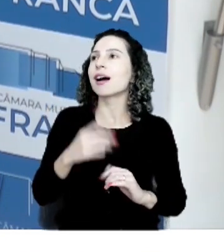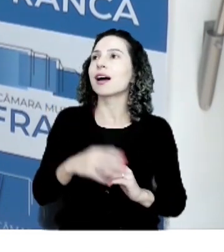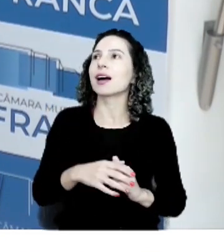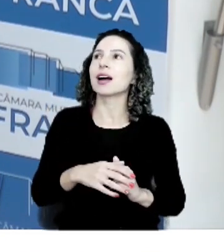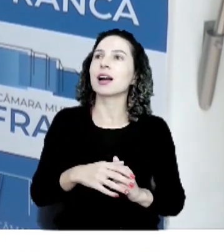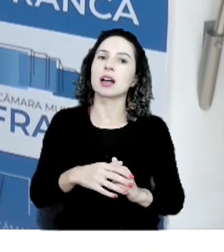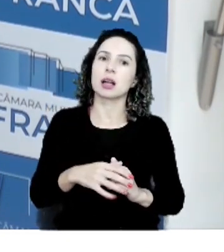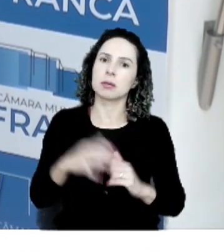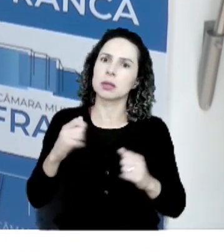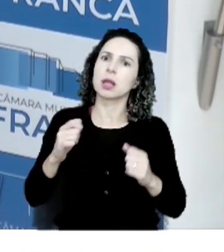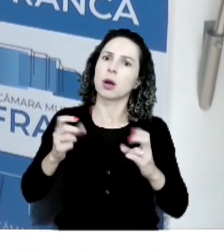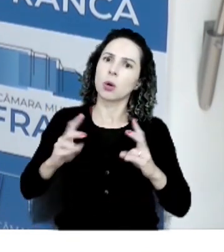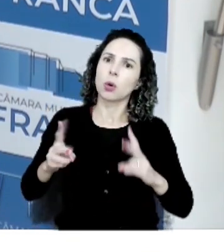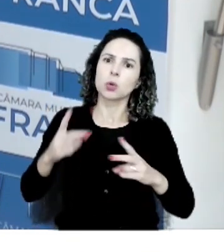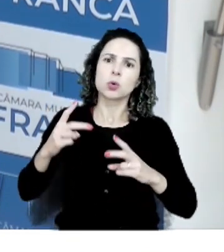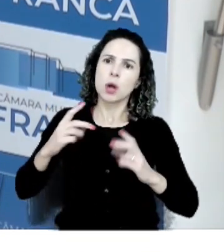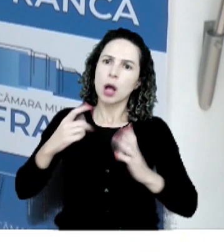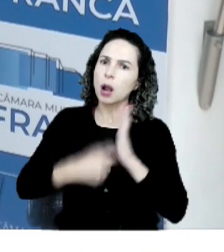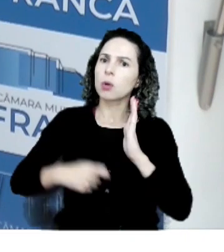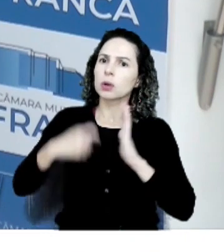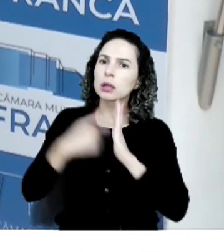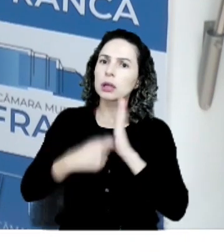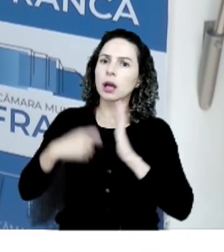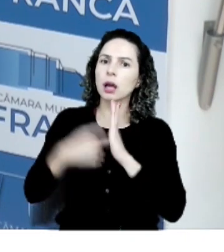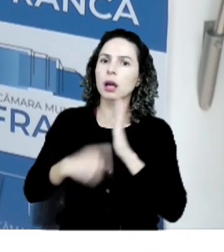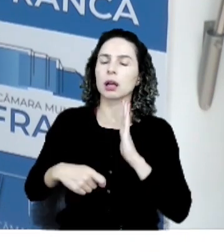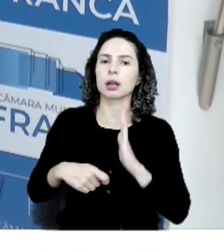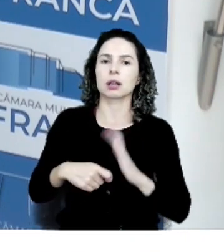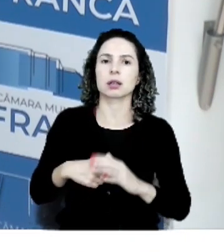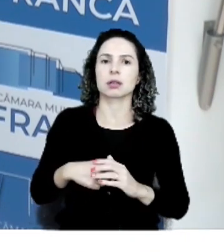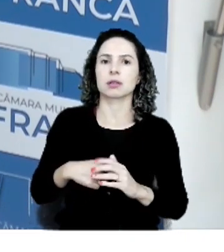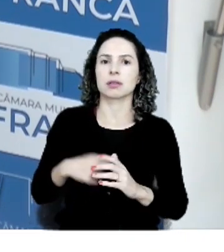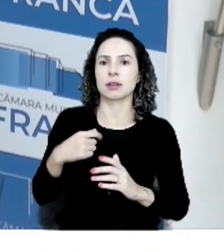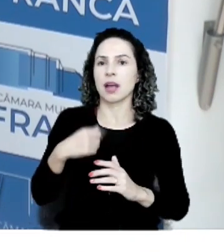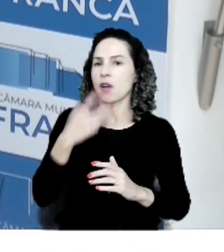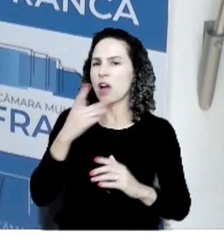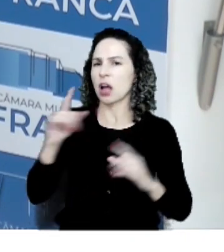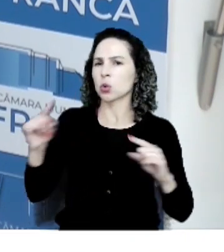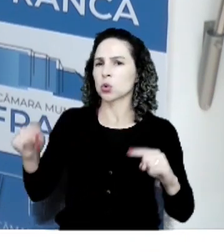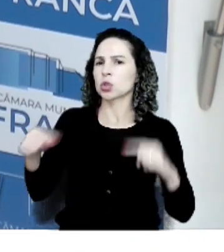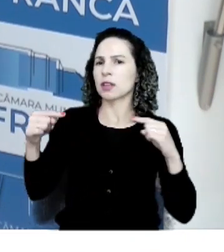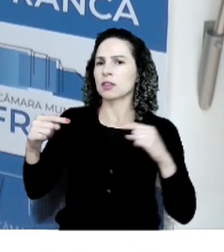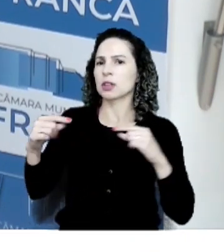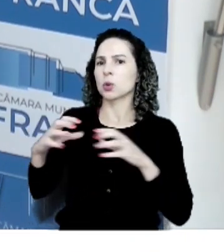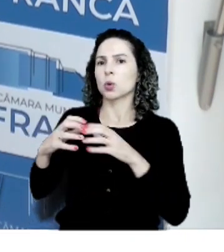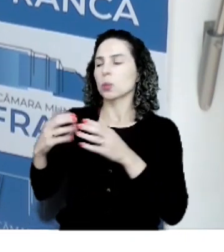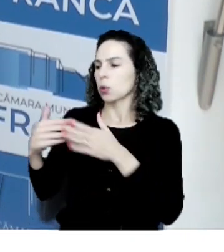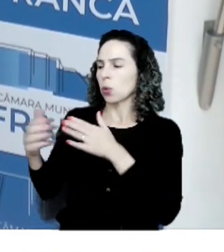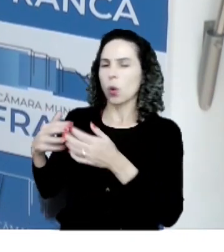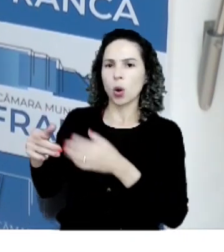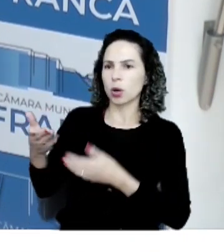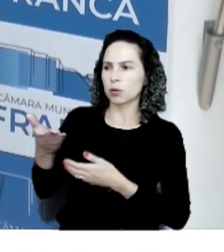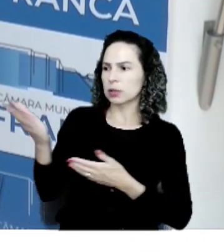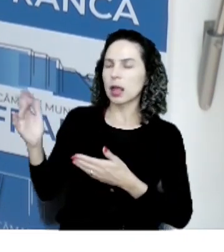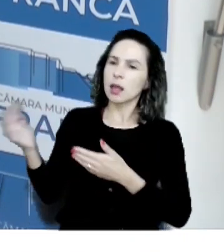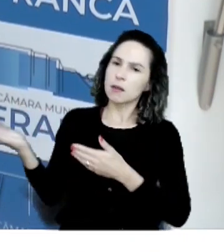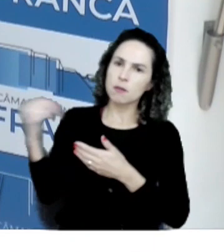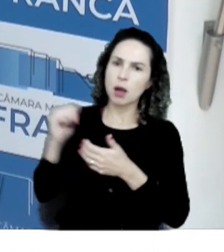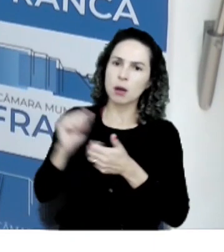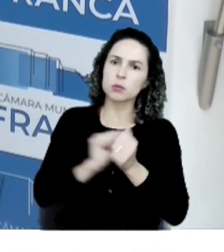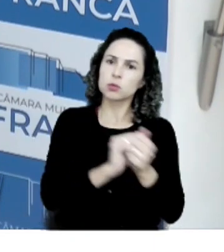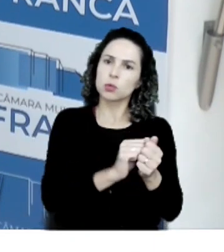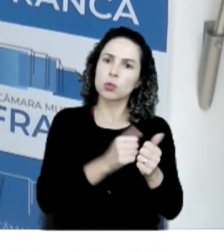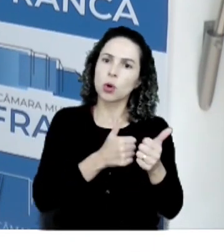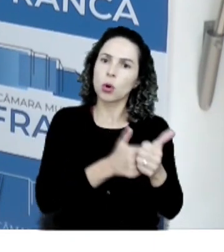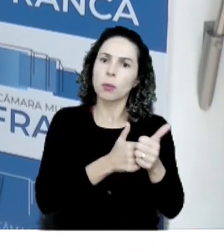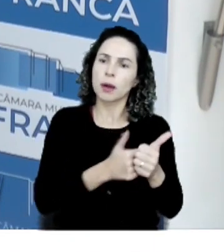tem que continuar na briga. Eu faço um desafio para a equipe de qualquer um, me acompanhar e seguir meu